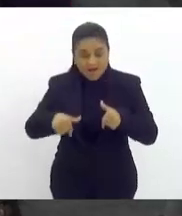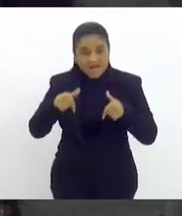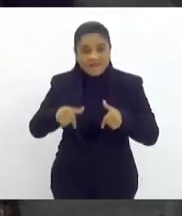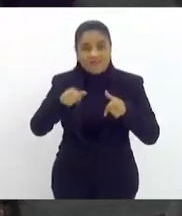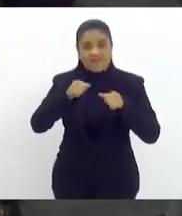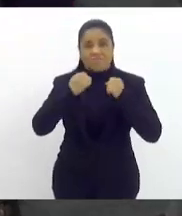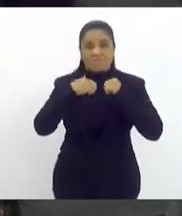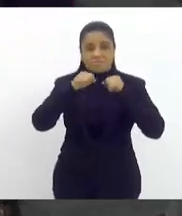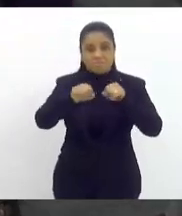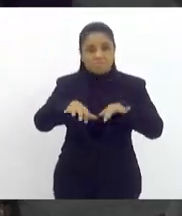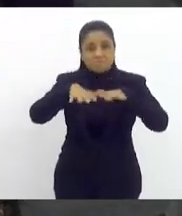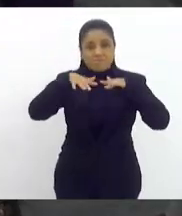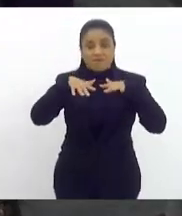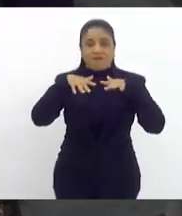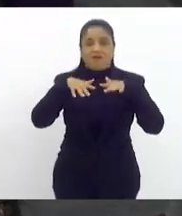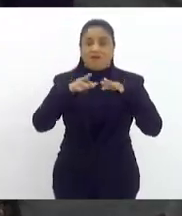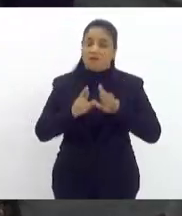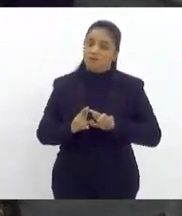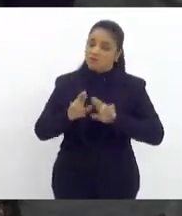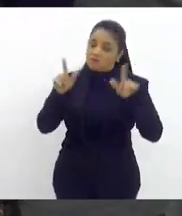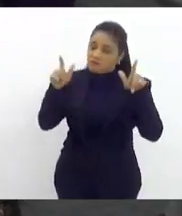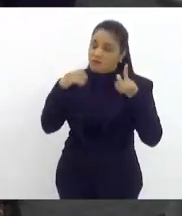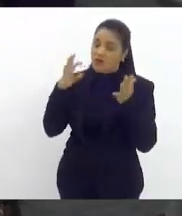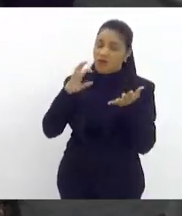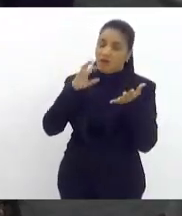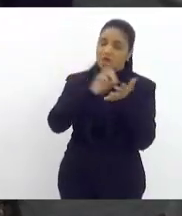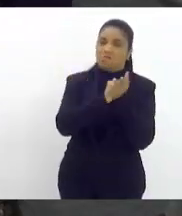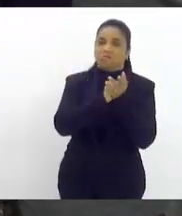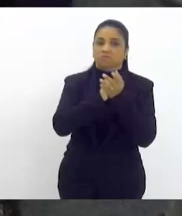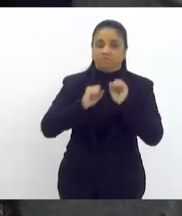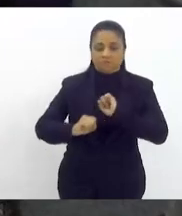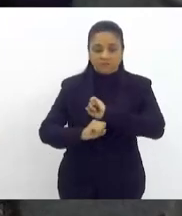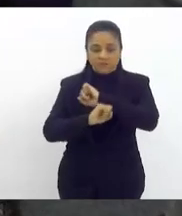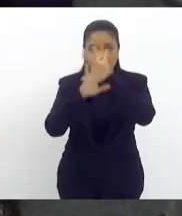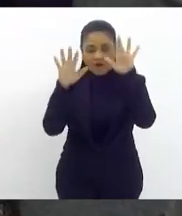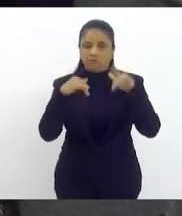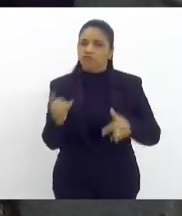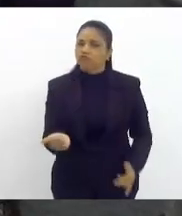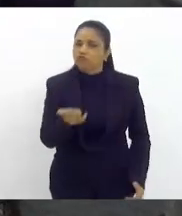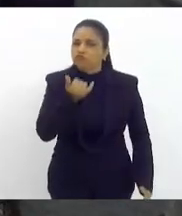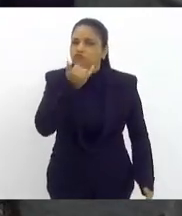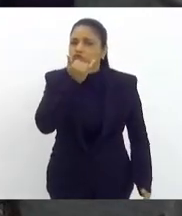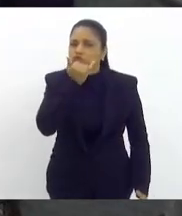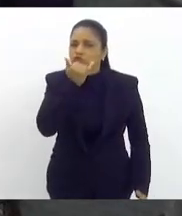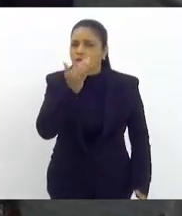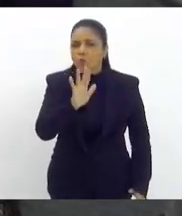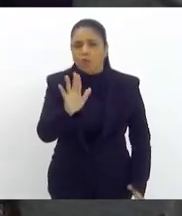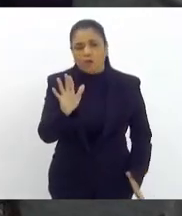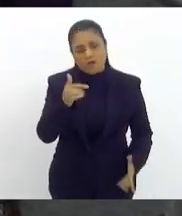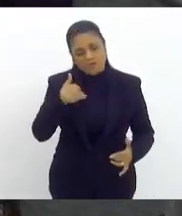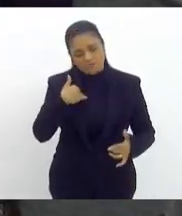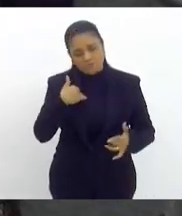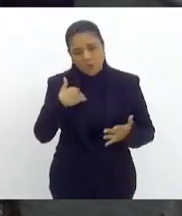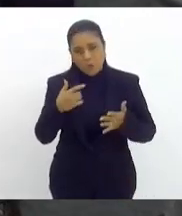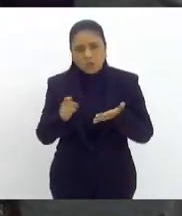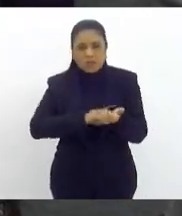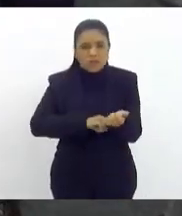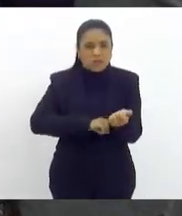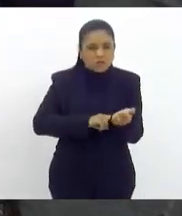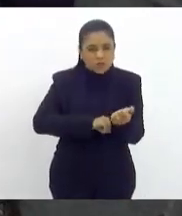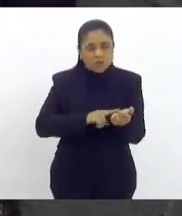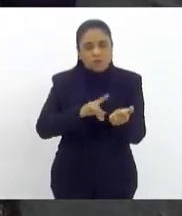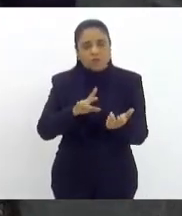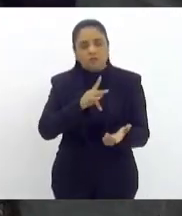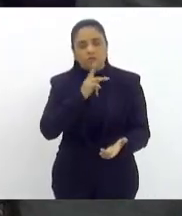plenário. Essa é a diferença, deixar bem registrado e nítido. E me desculpe qualquer destempero aqui, deputado presidente,